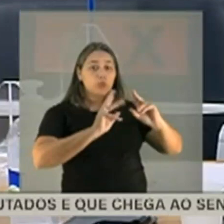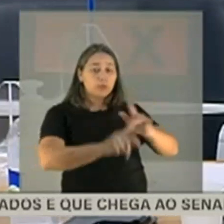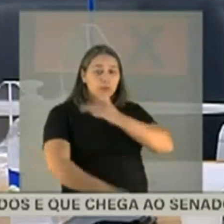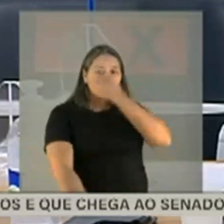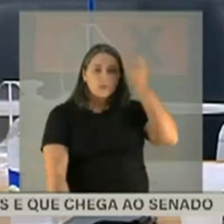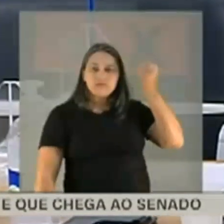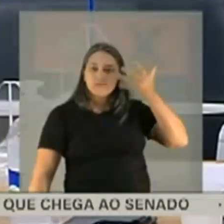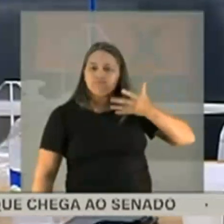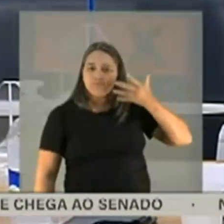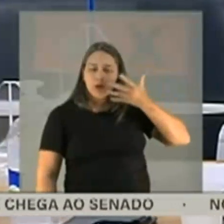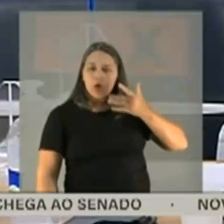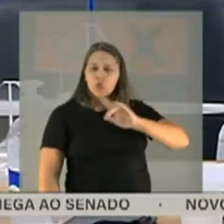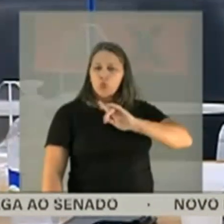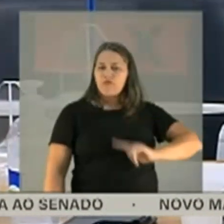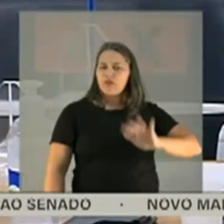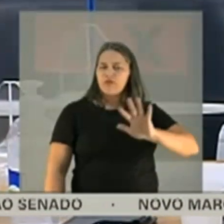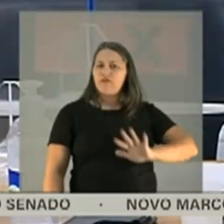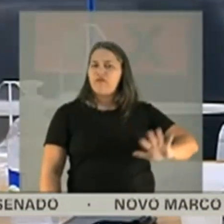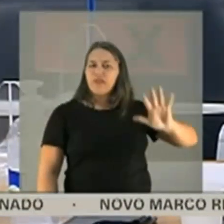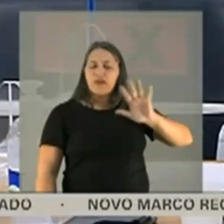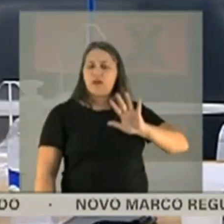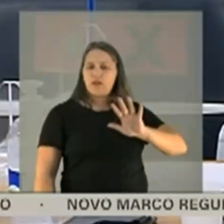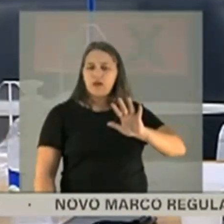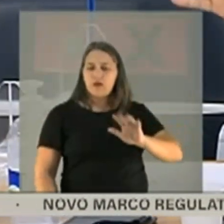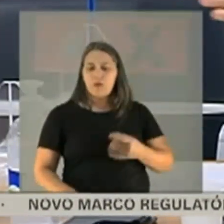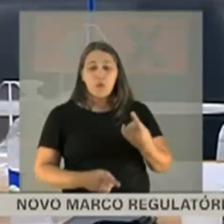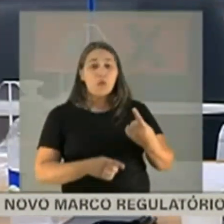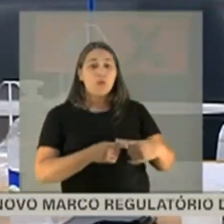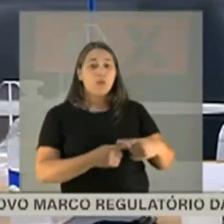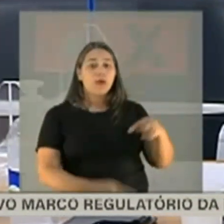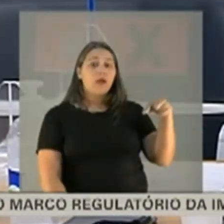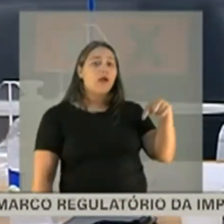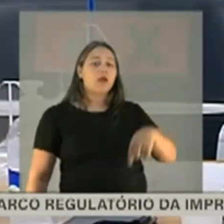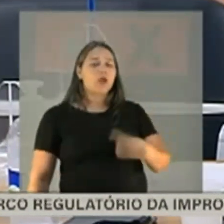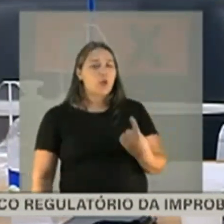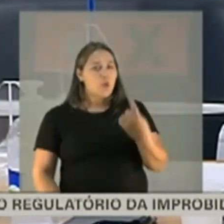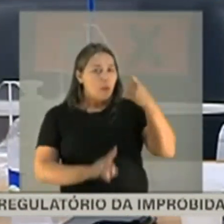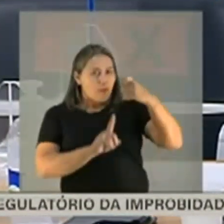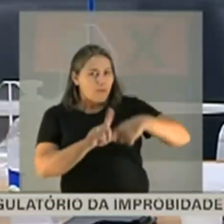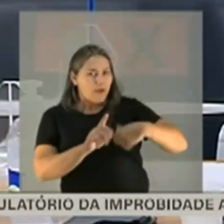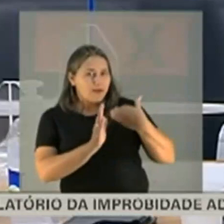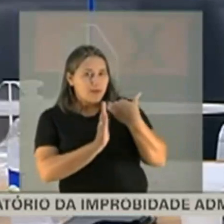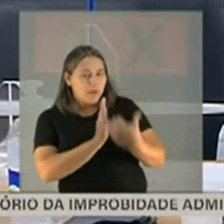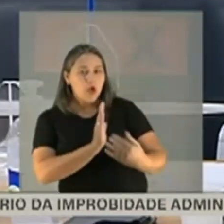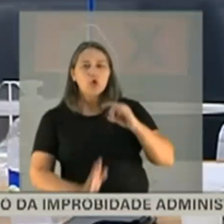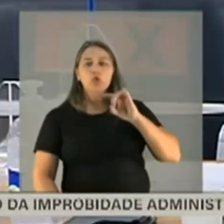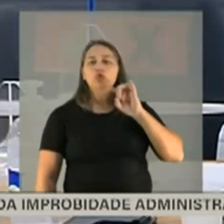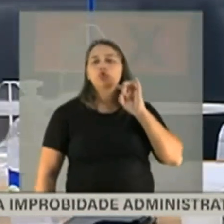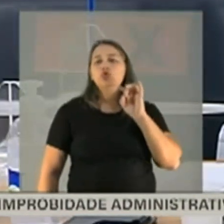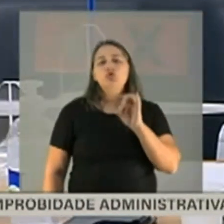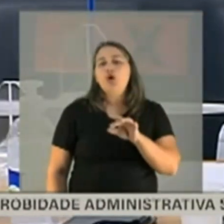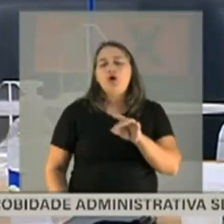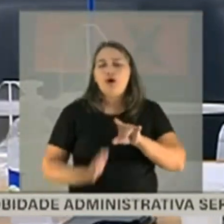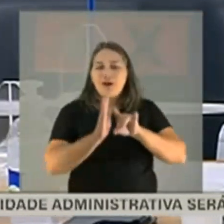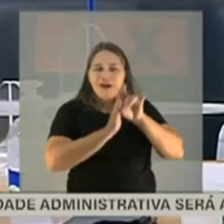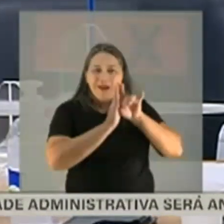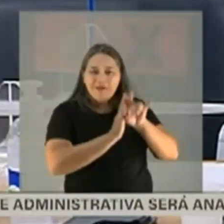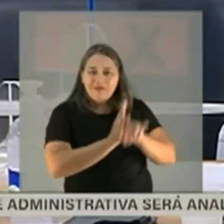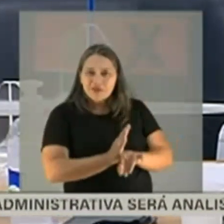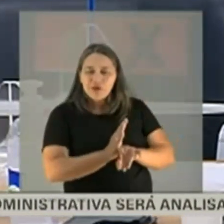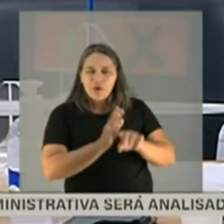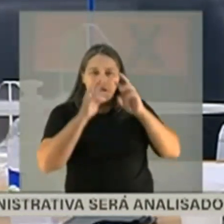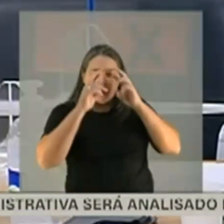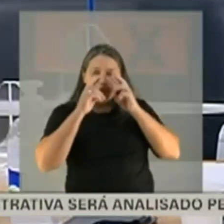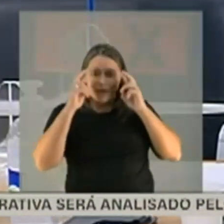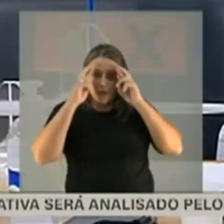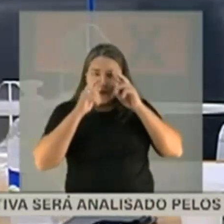depoentes, seja do governo federal, porque aqui 1 mês e meio só se investigou governo federal e tem que